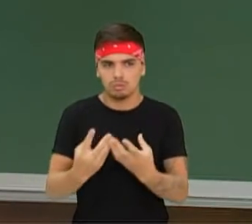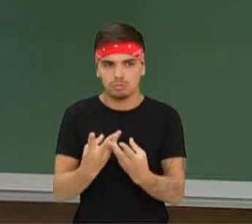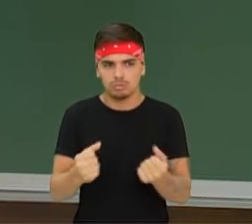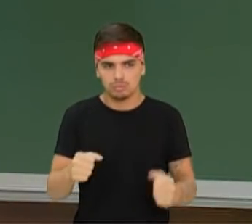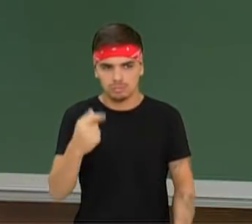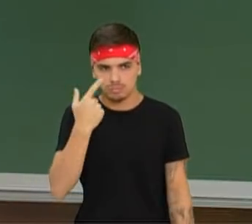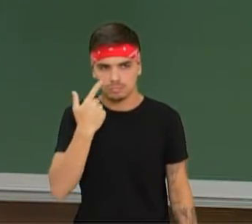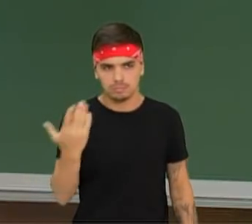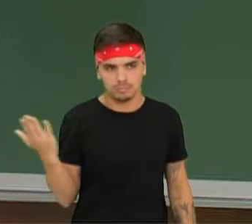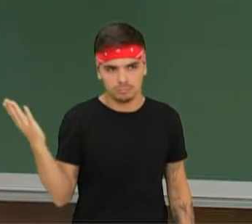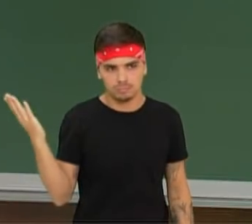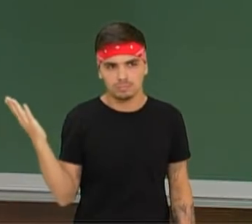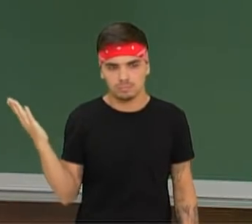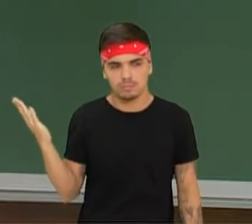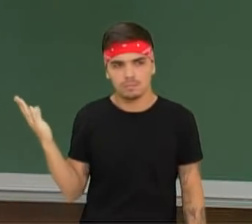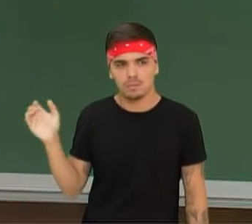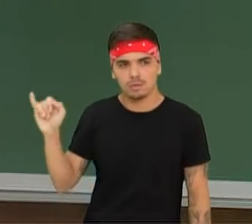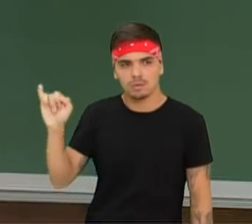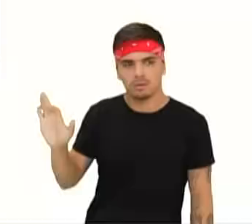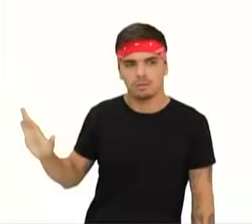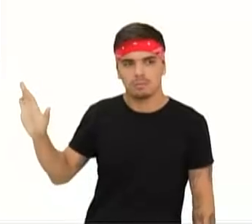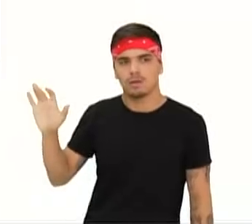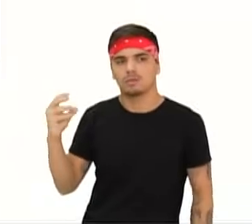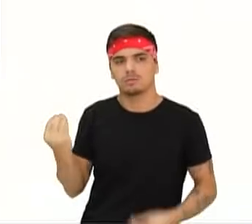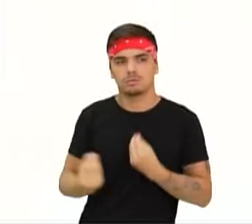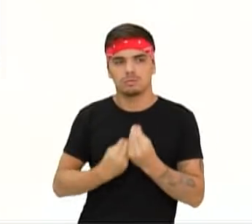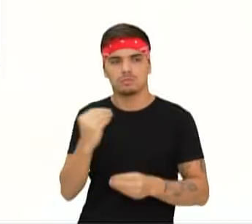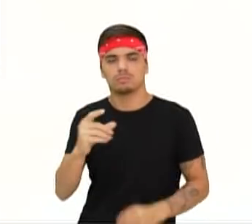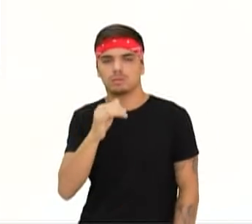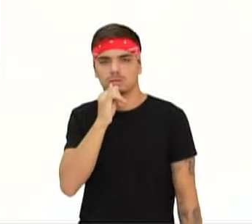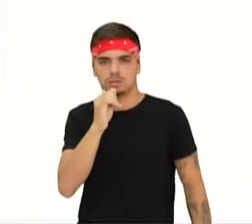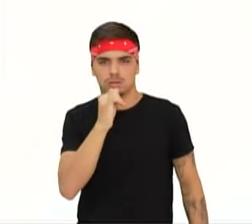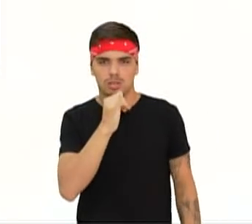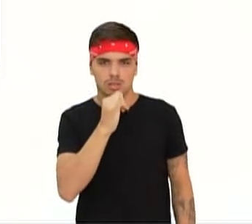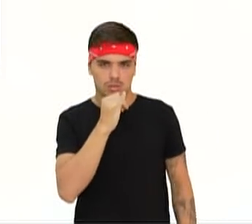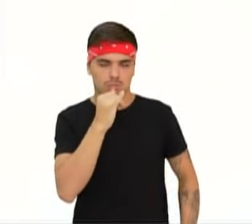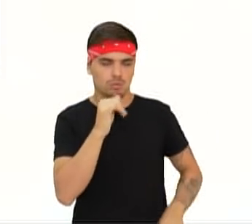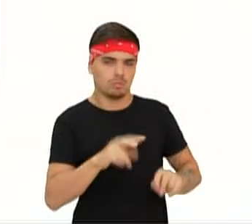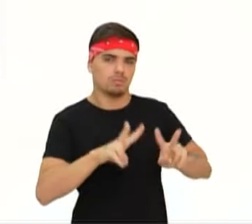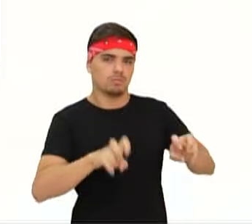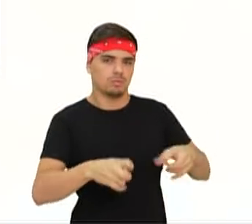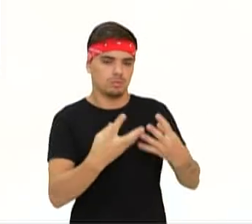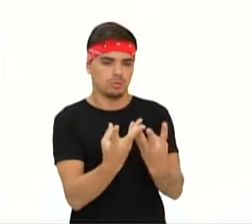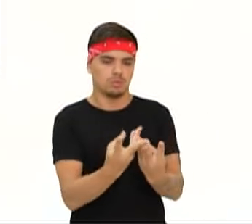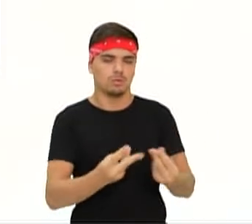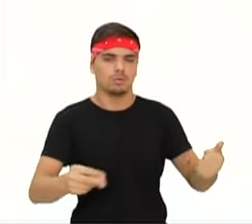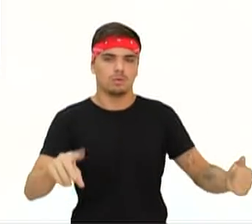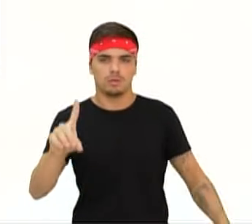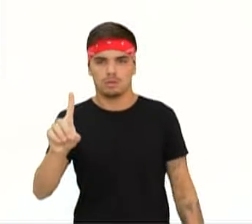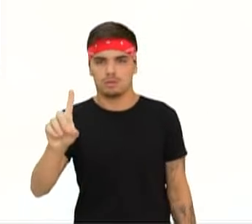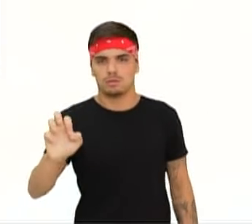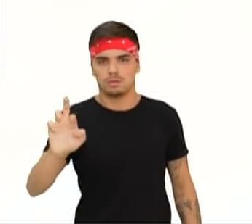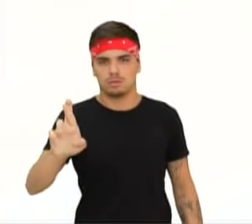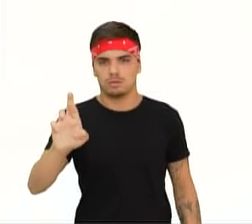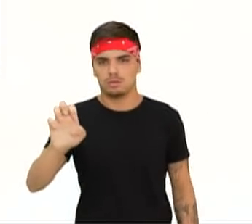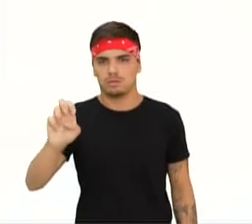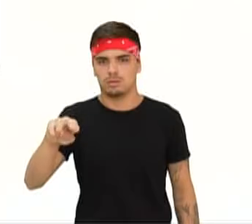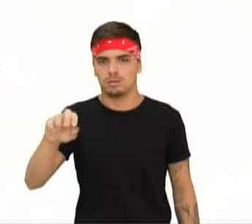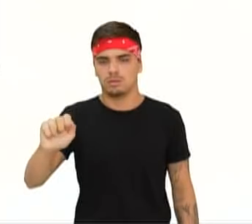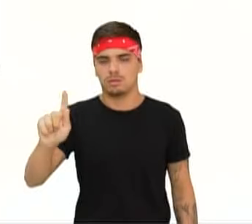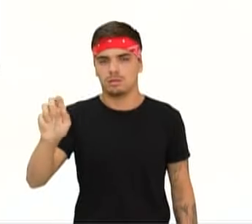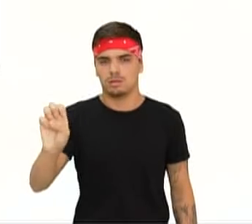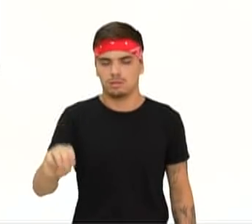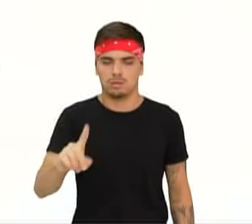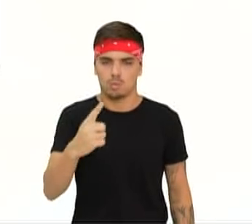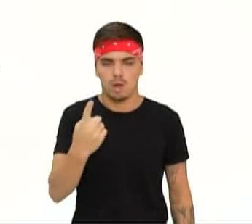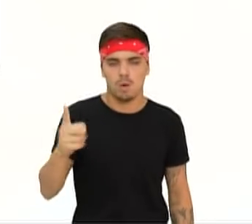artificial. E aí nós temos um esqueminha aqui de um exemplo de drenagem, né, artificial. Claro que